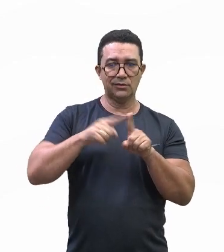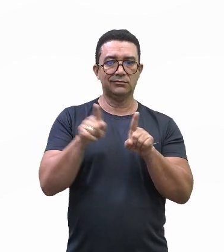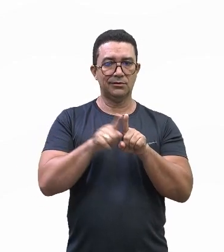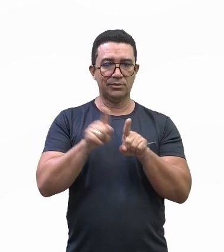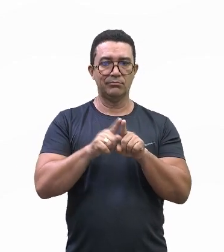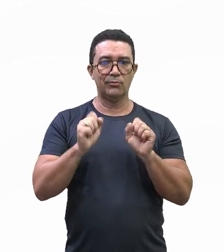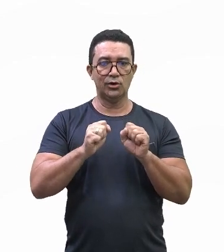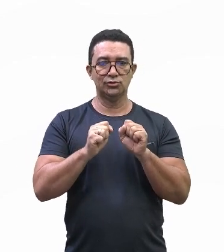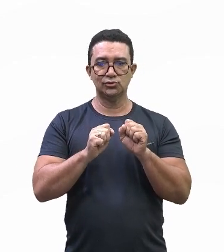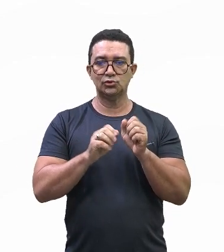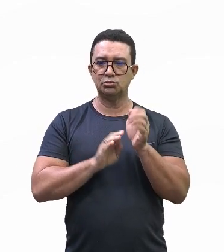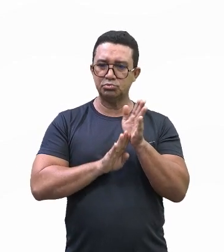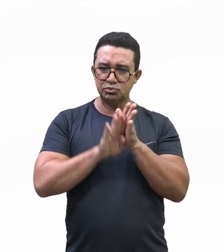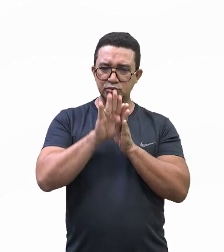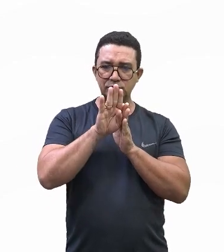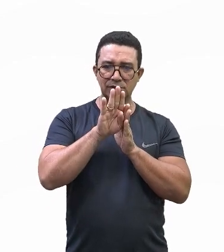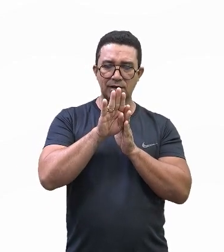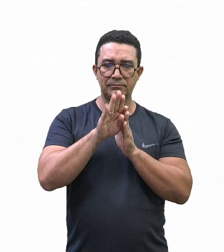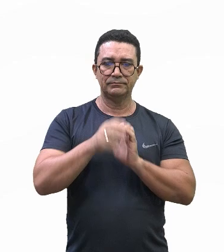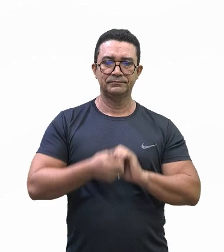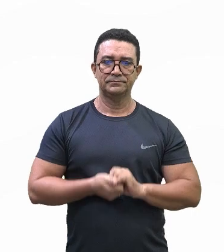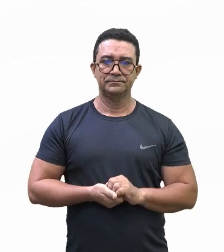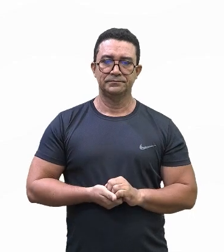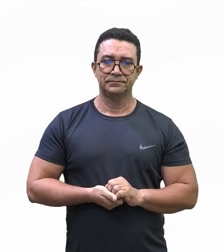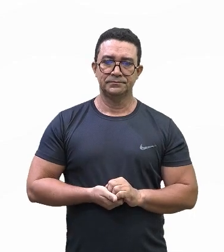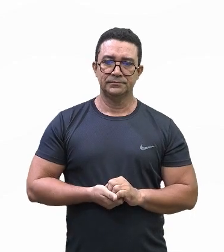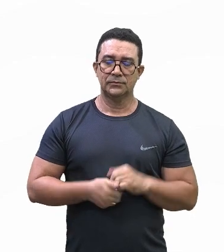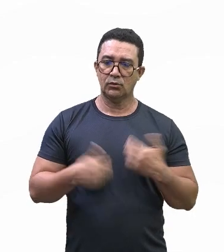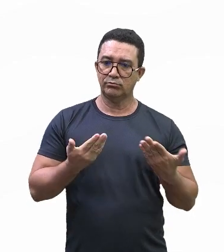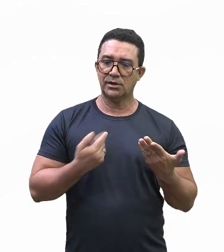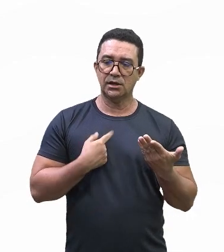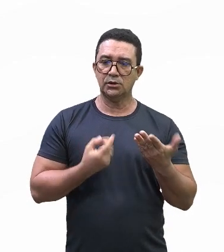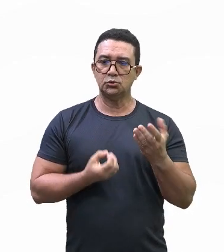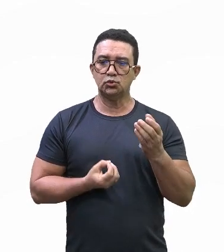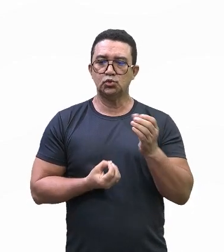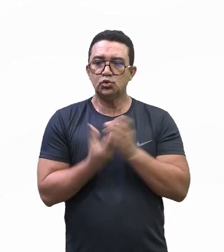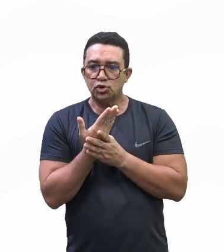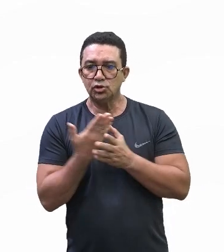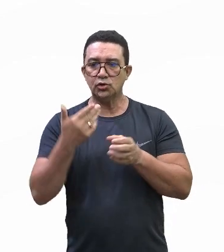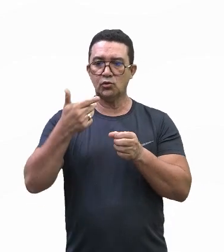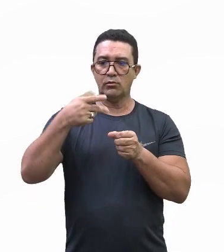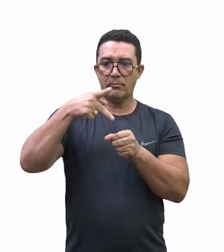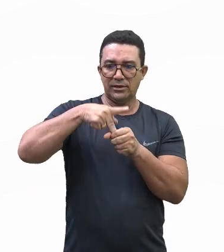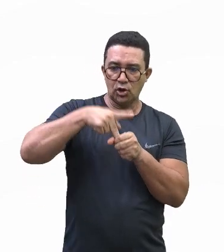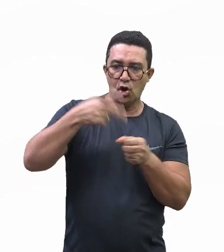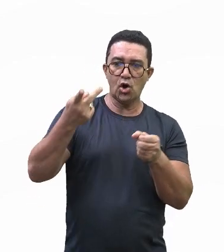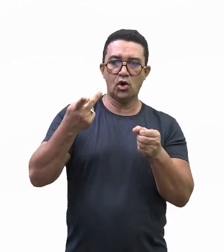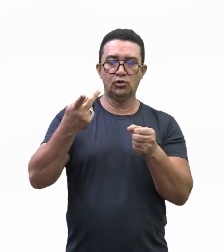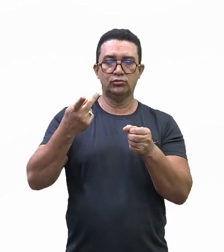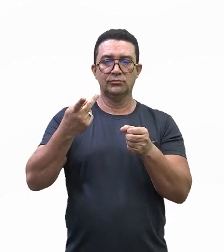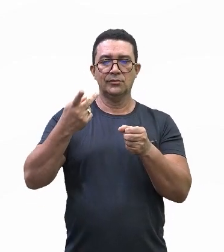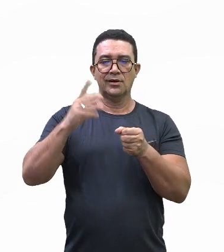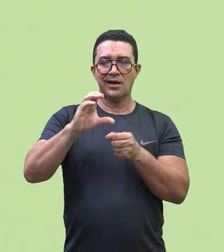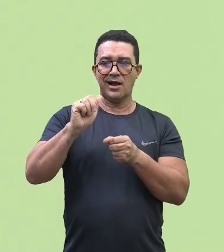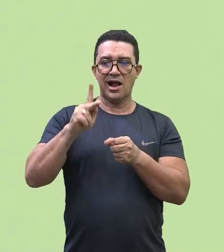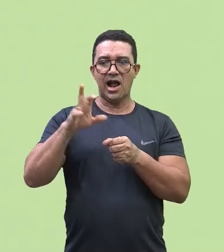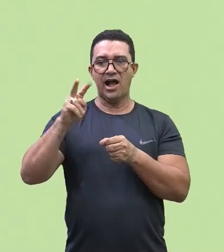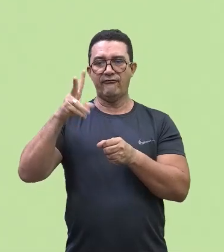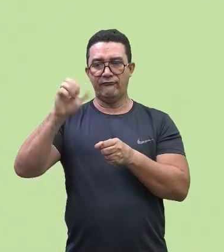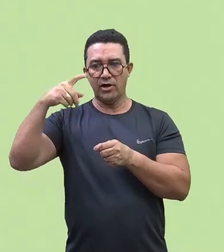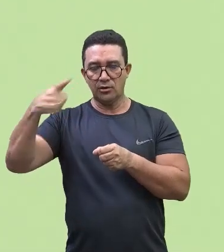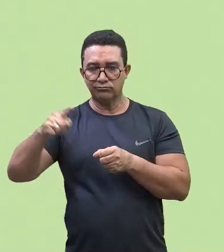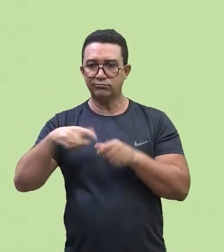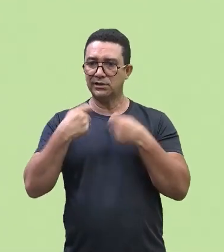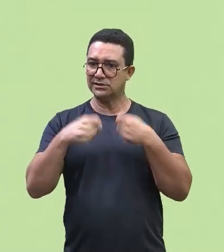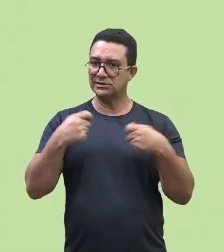temperatura. Então, necessariamente, para formar o petróleo, o gás natural, o carvão, é preciso de